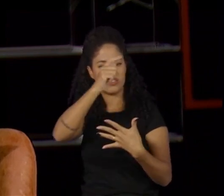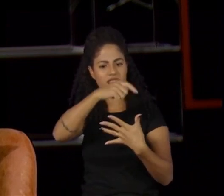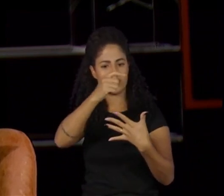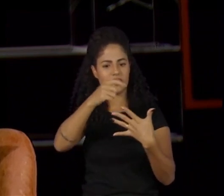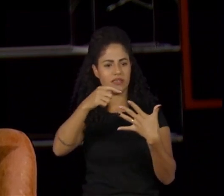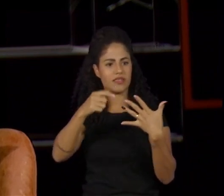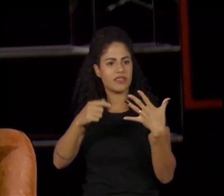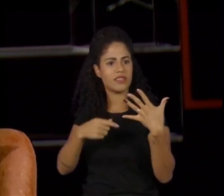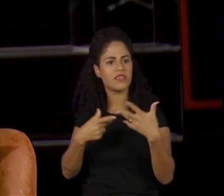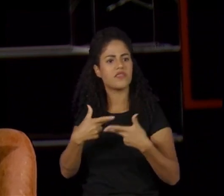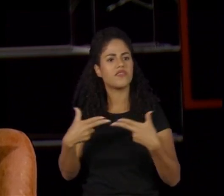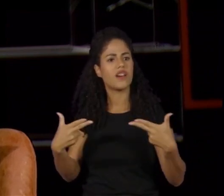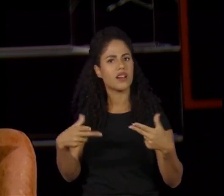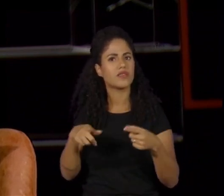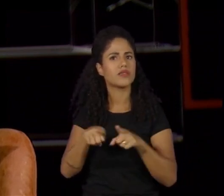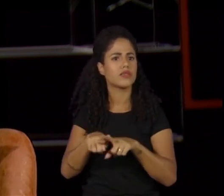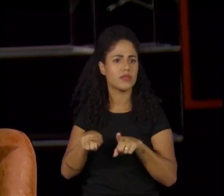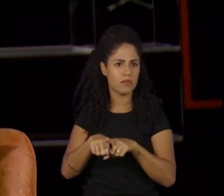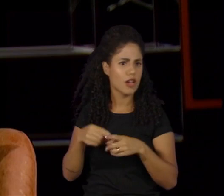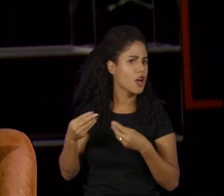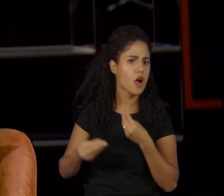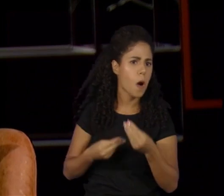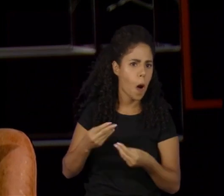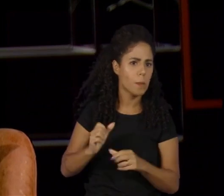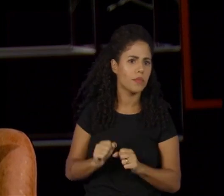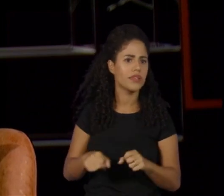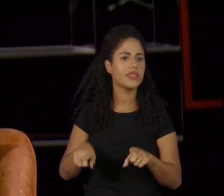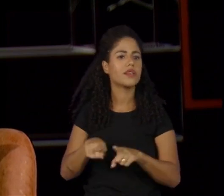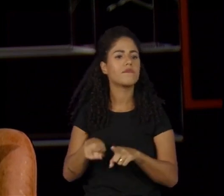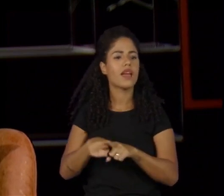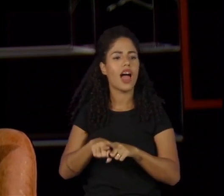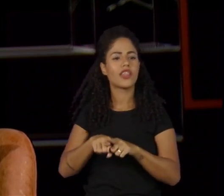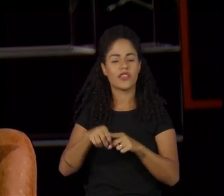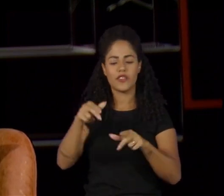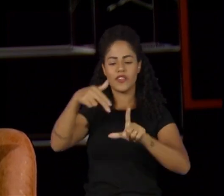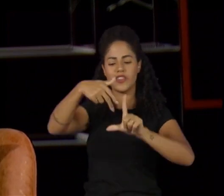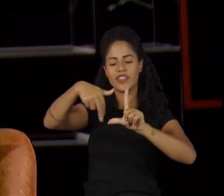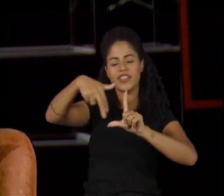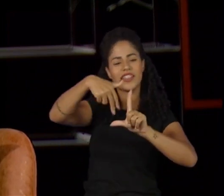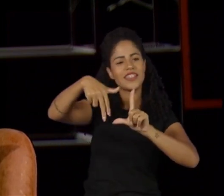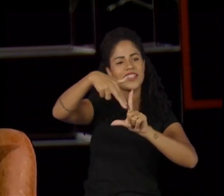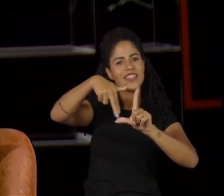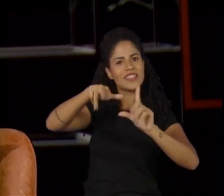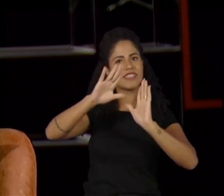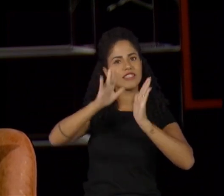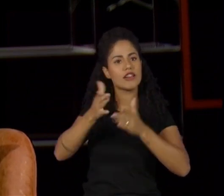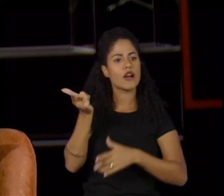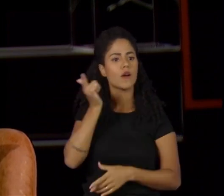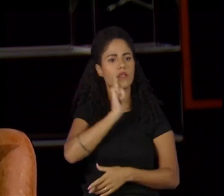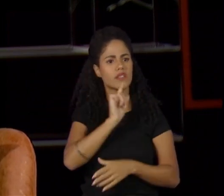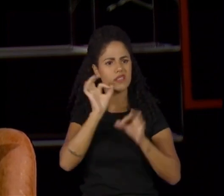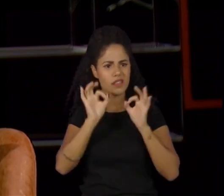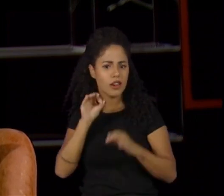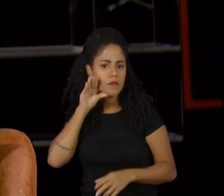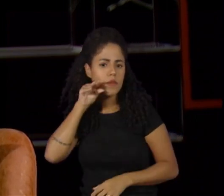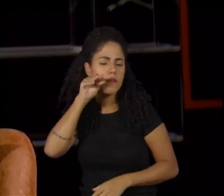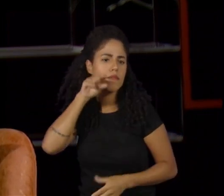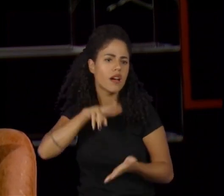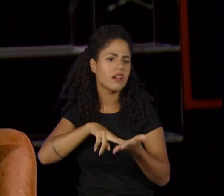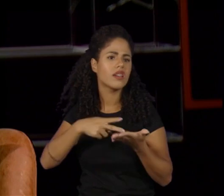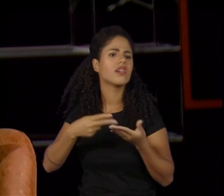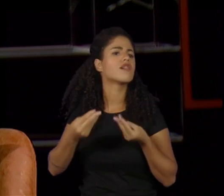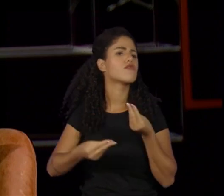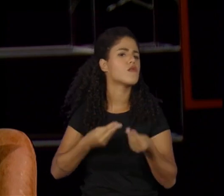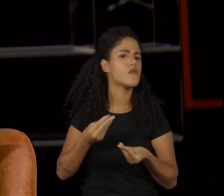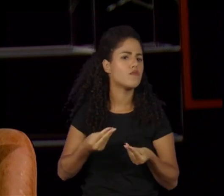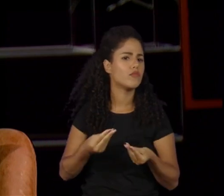Ford até o mexilhãozinho do Bob Esponja. Nem todo bom ator se dá bem em dublagem. Existe